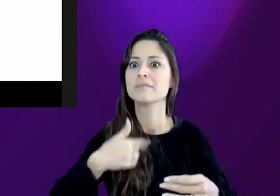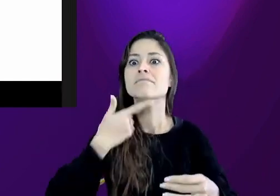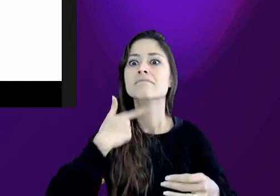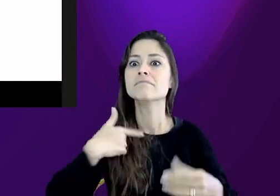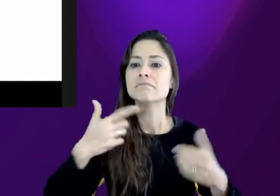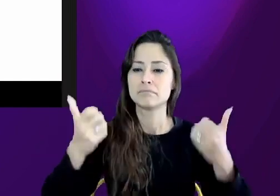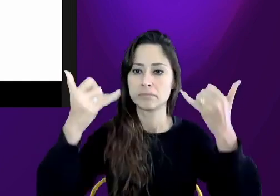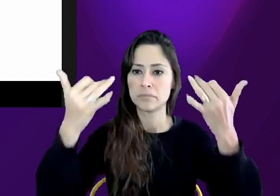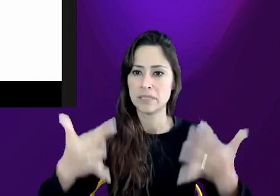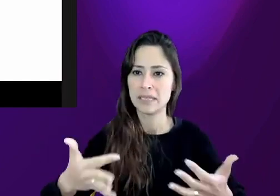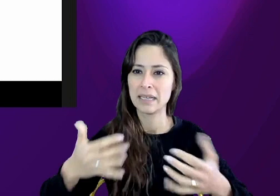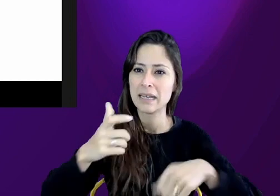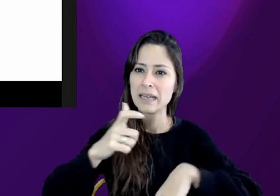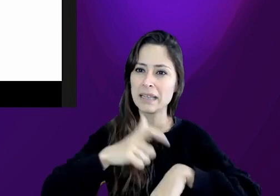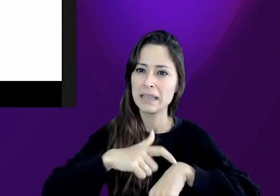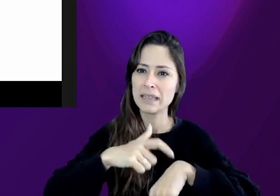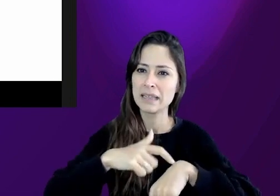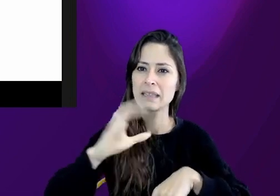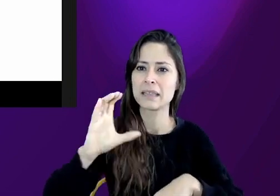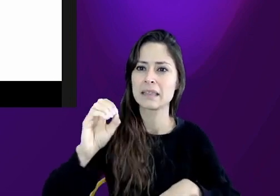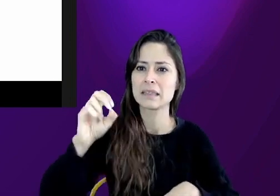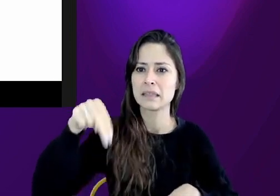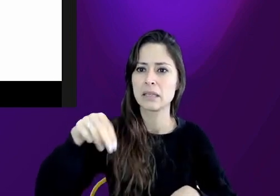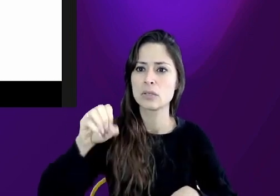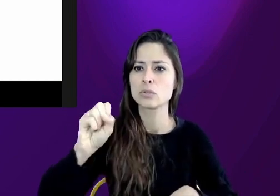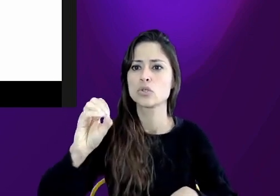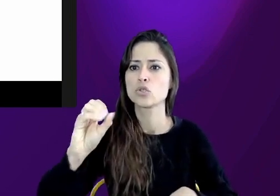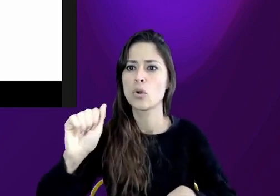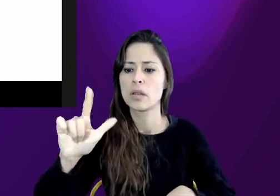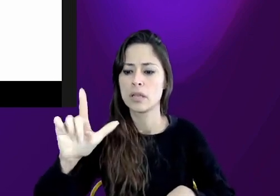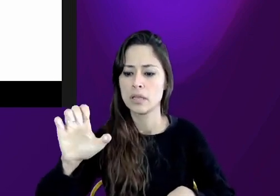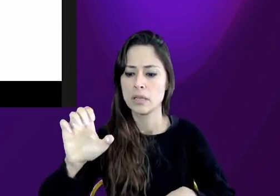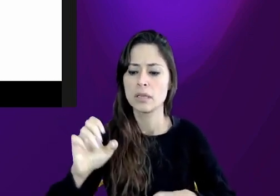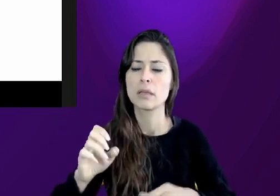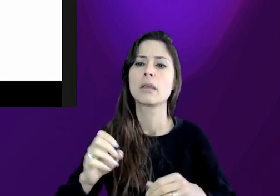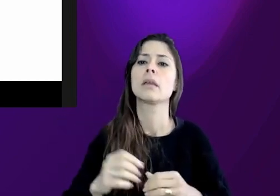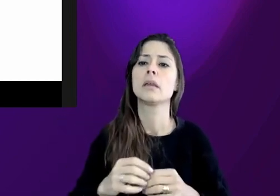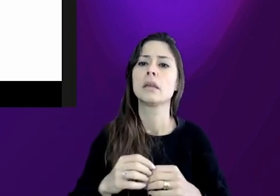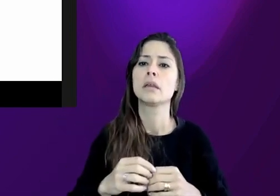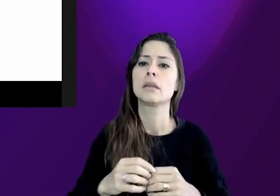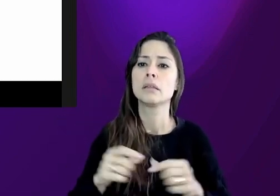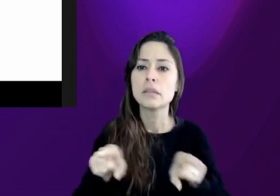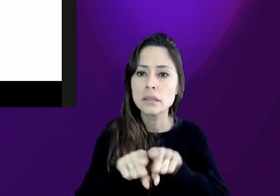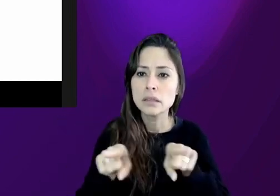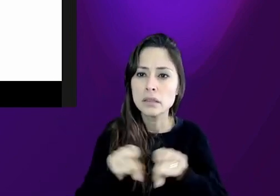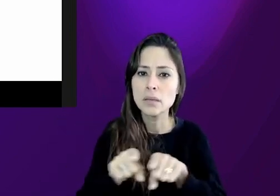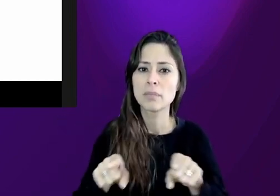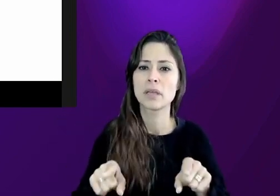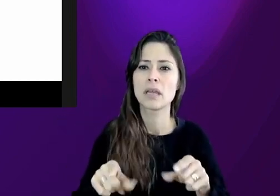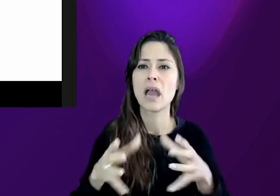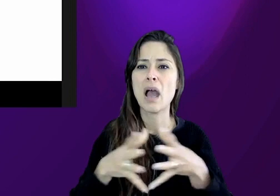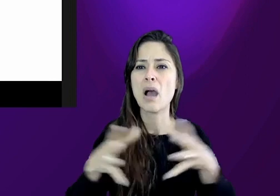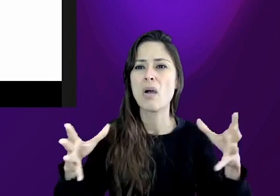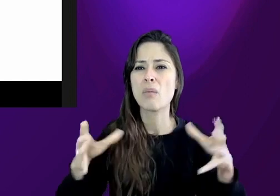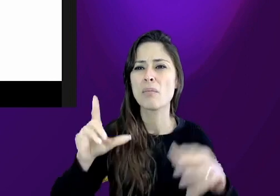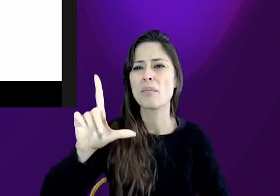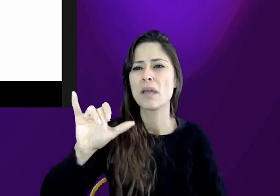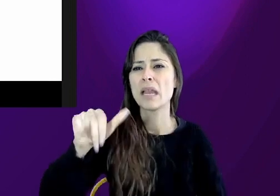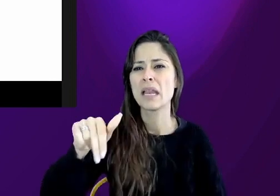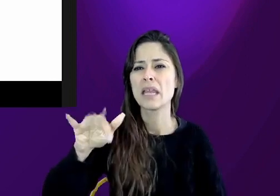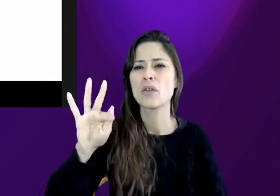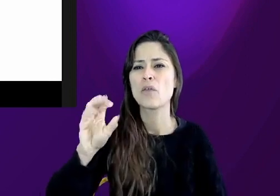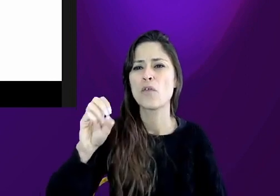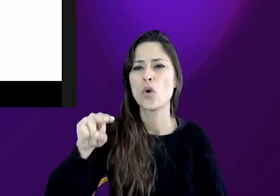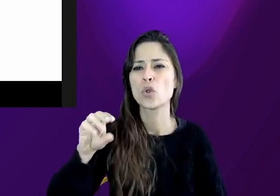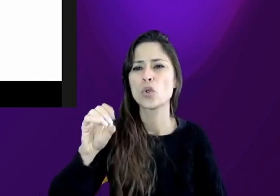console, o tempo da cirurgia, ele cai conforme o número de casos aumenta, e também o número de linfonodos, uma tendência a aumento conforme